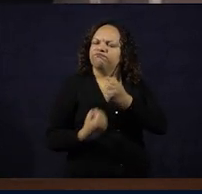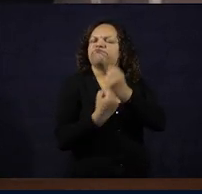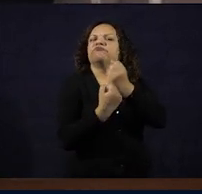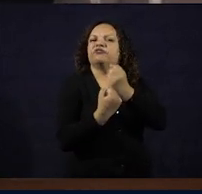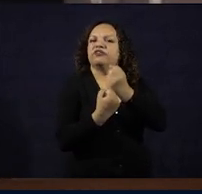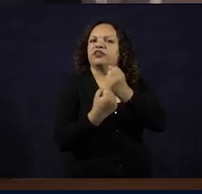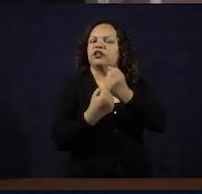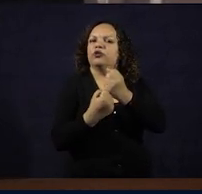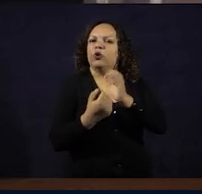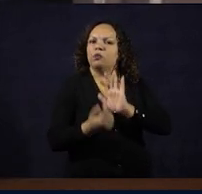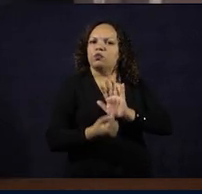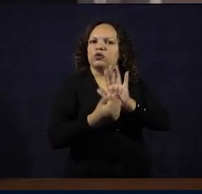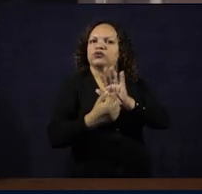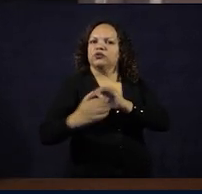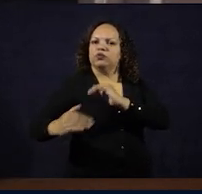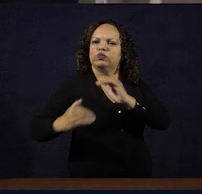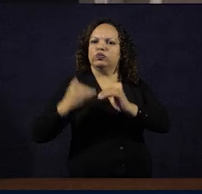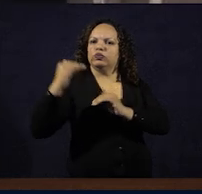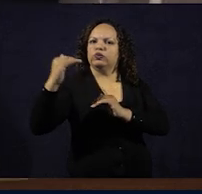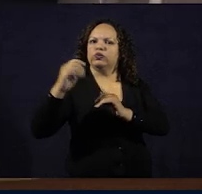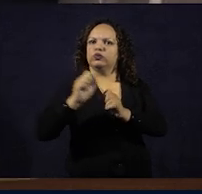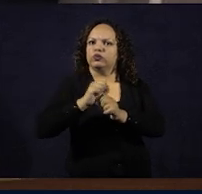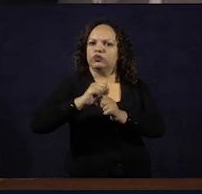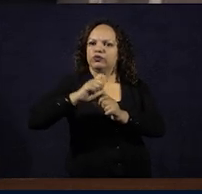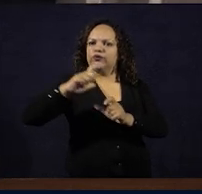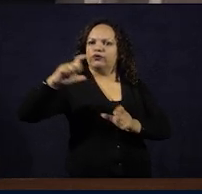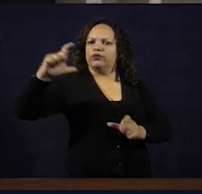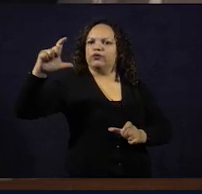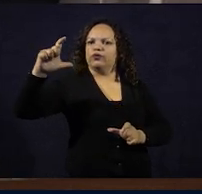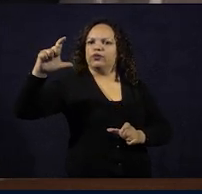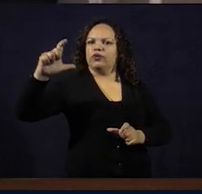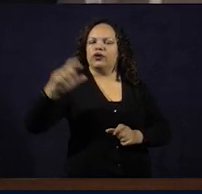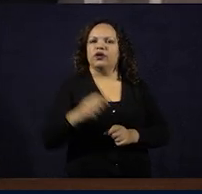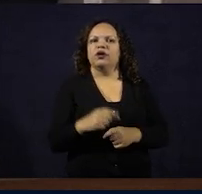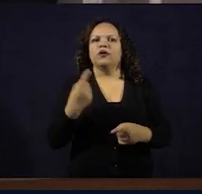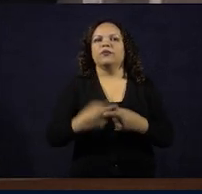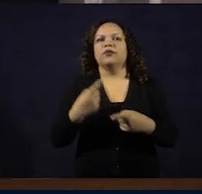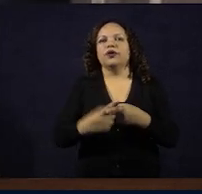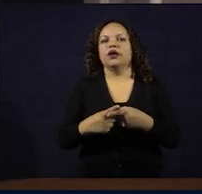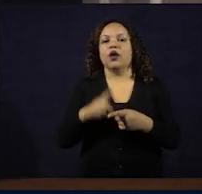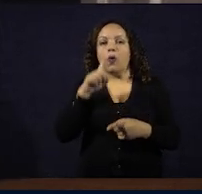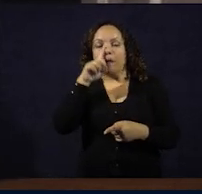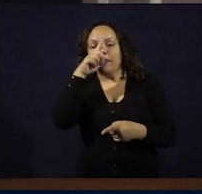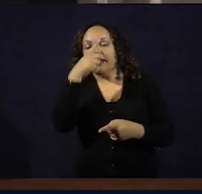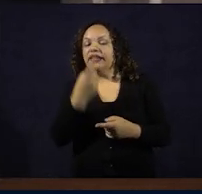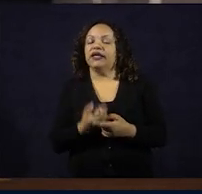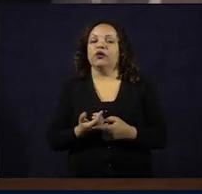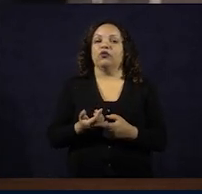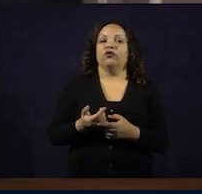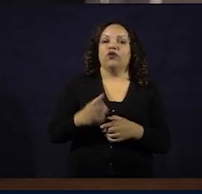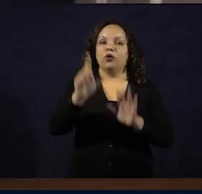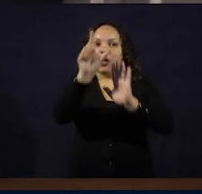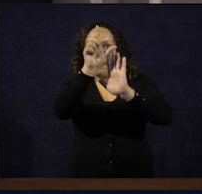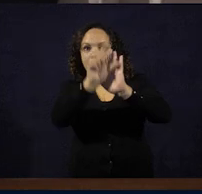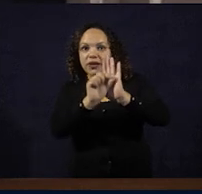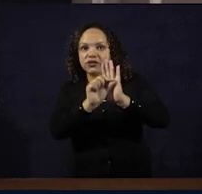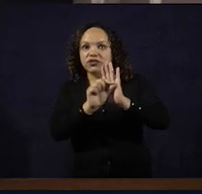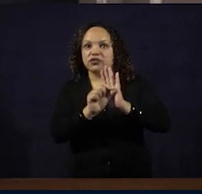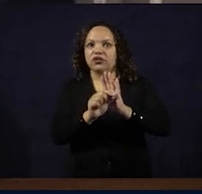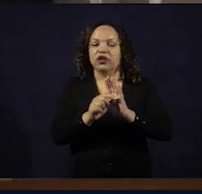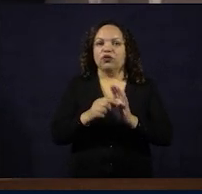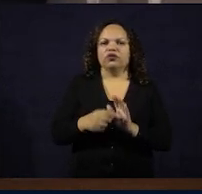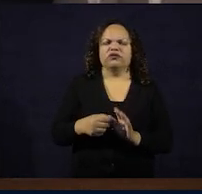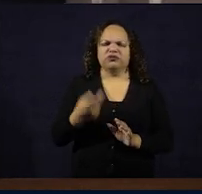tese mostrando o crescimento faz uma diferença muito grande porque essa simetria de risco ela vai caindo e aí não dá do momento quando